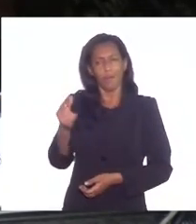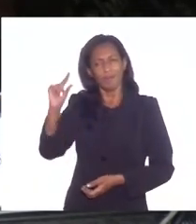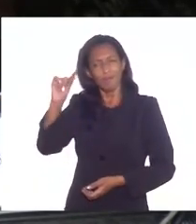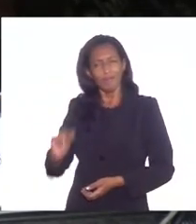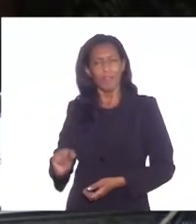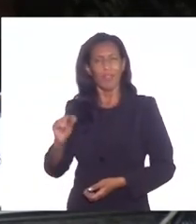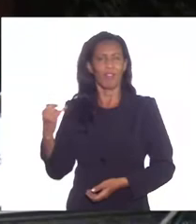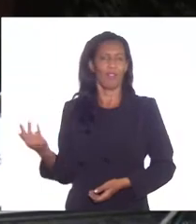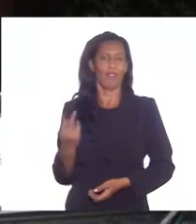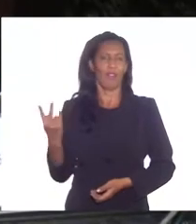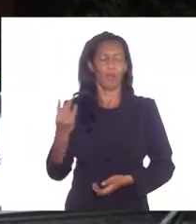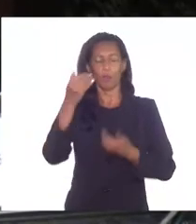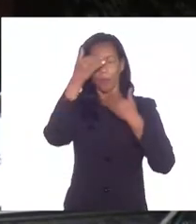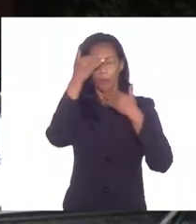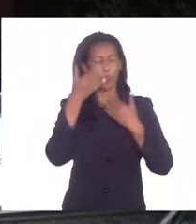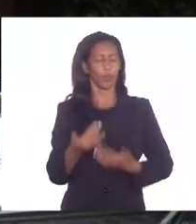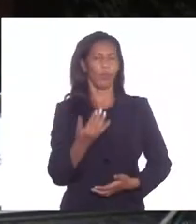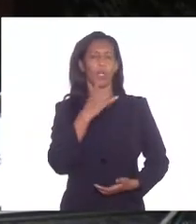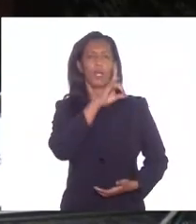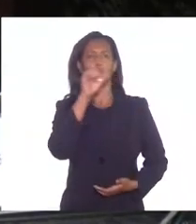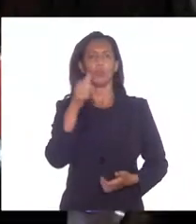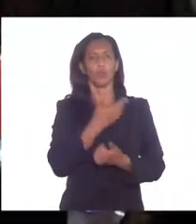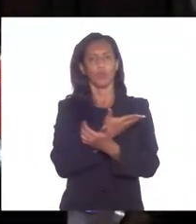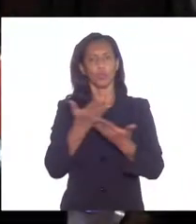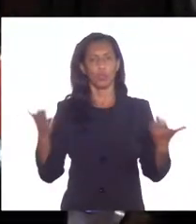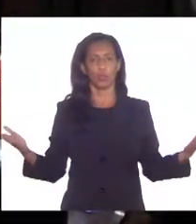nosso Estado. Muito obrigado e um bom dia a todos.